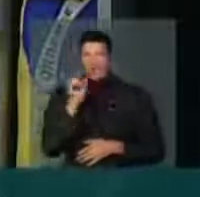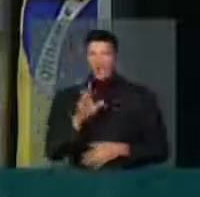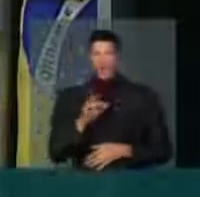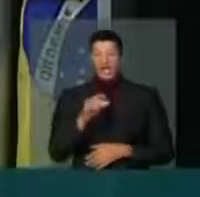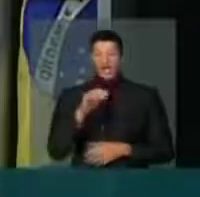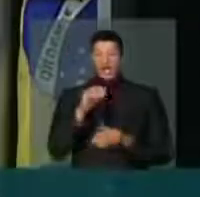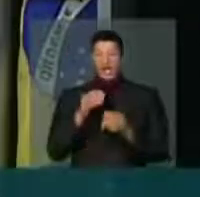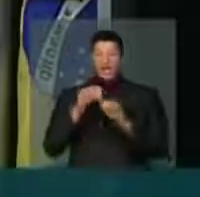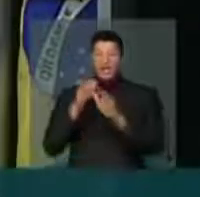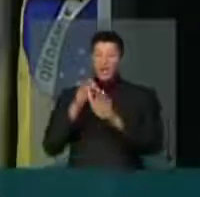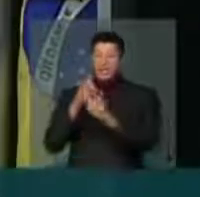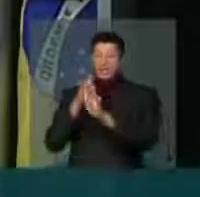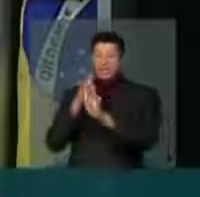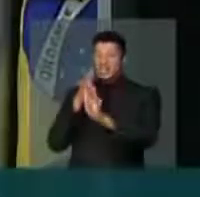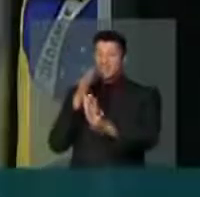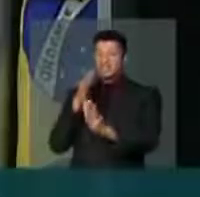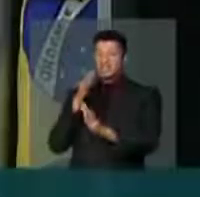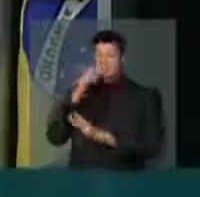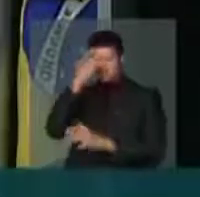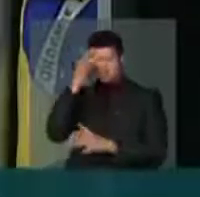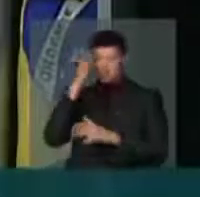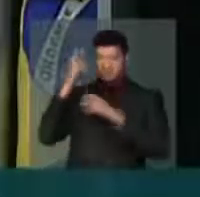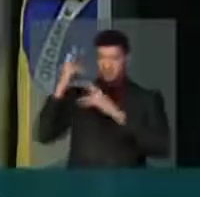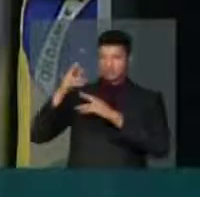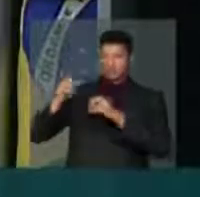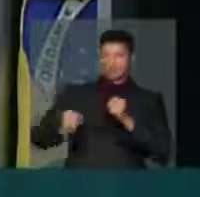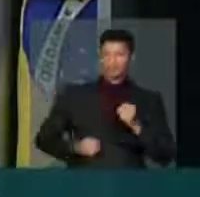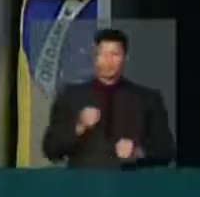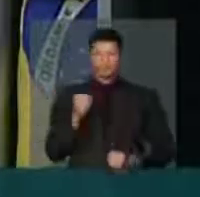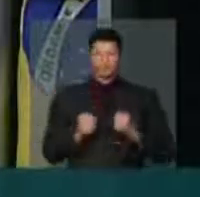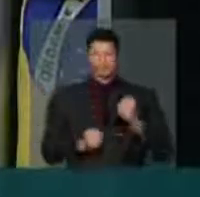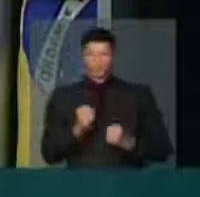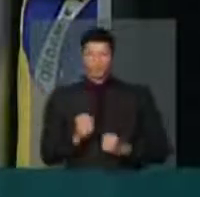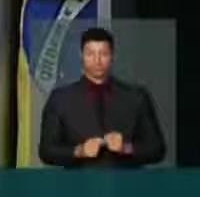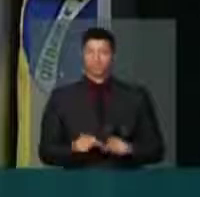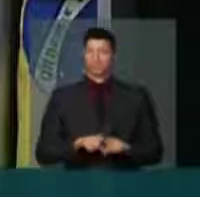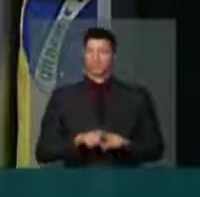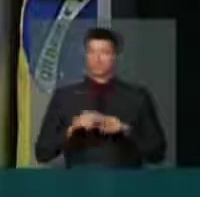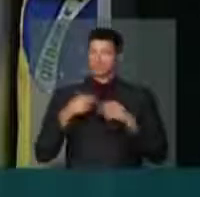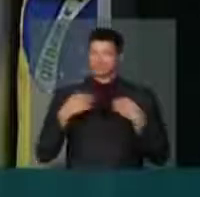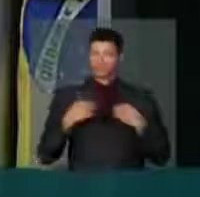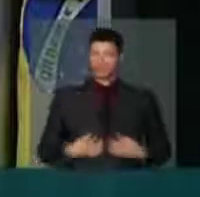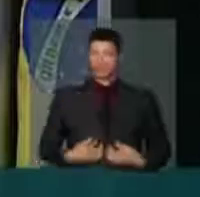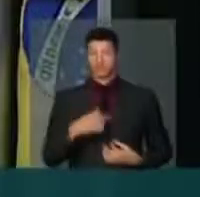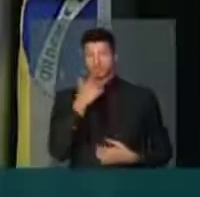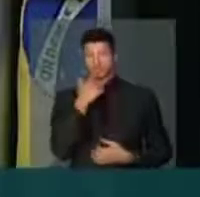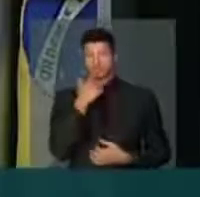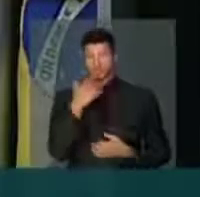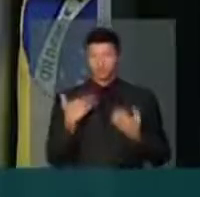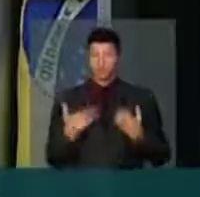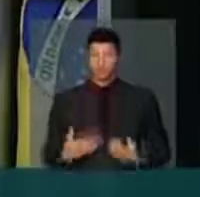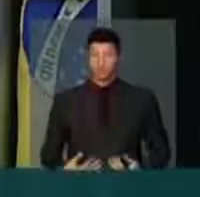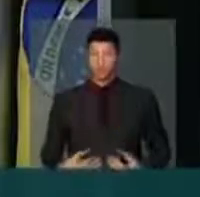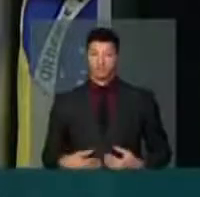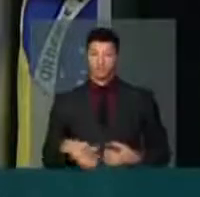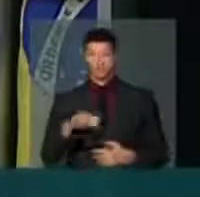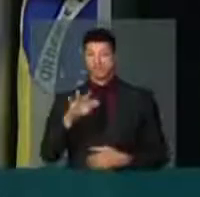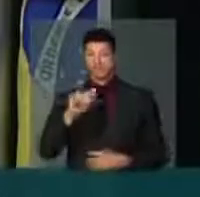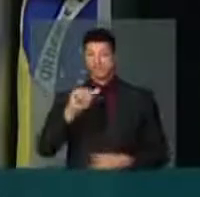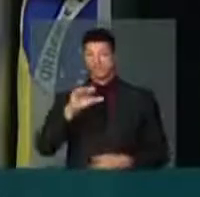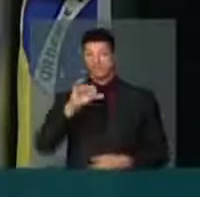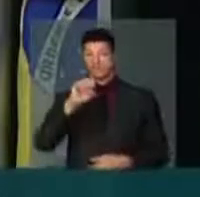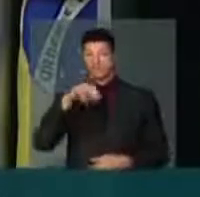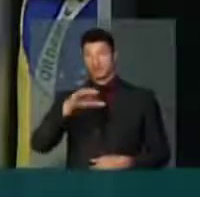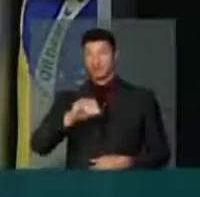um desfile de milícias ou de marcha de camisas vermelhas do fascismo